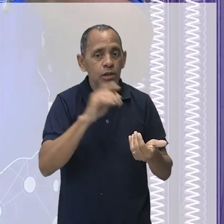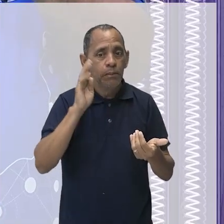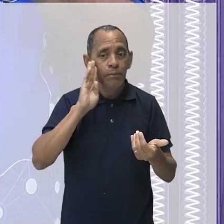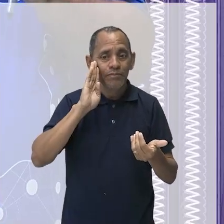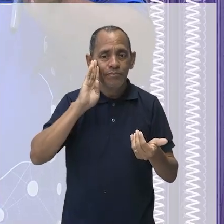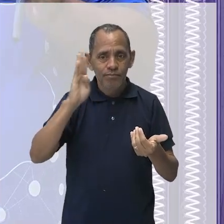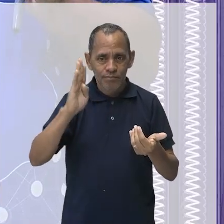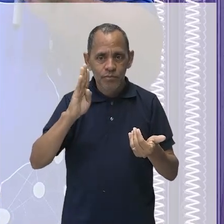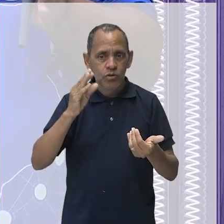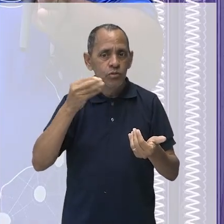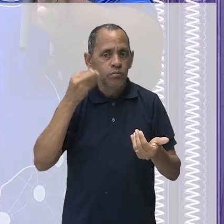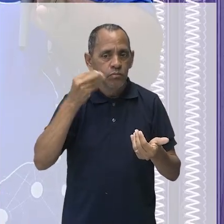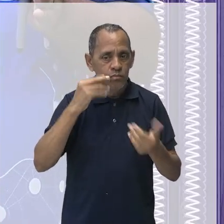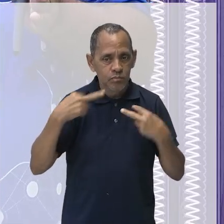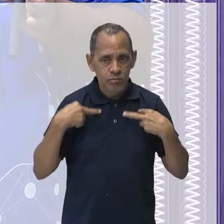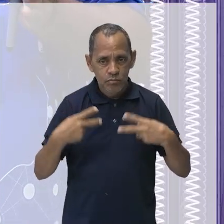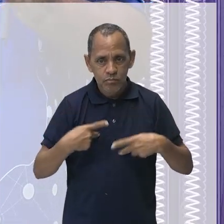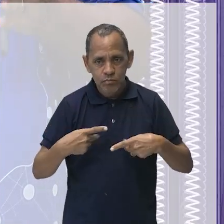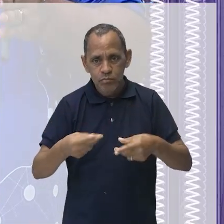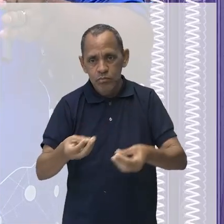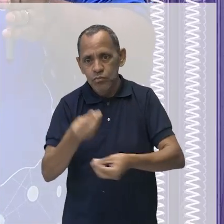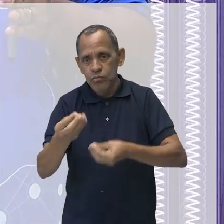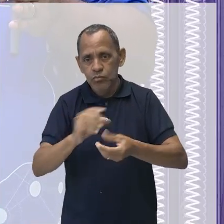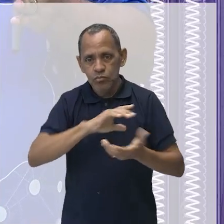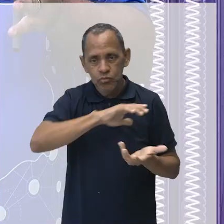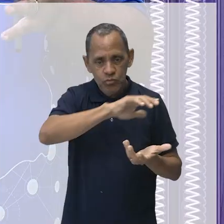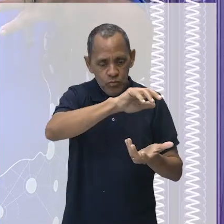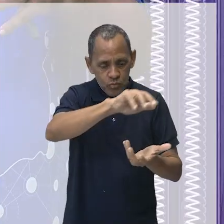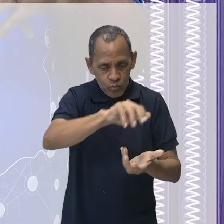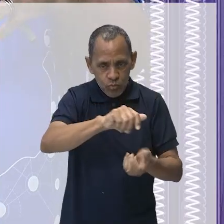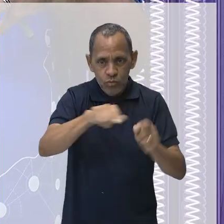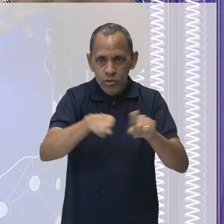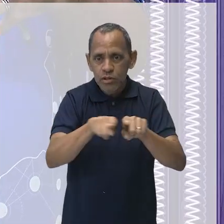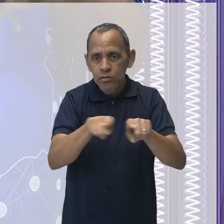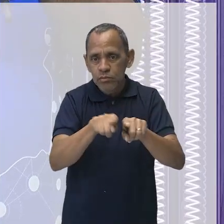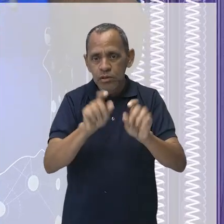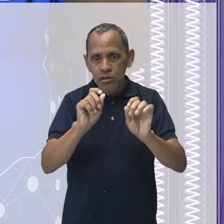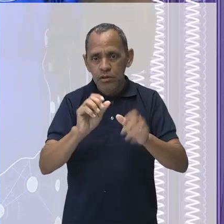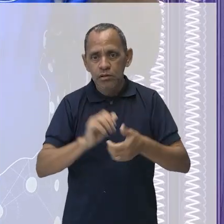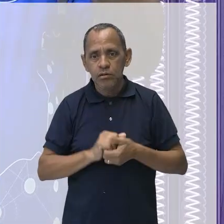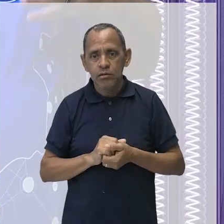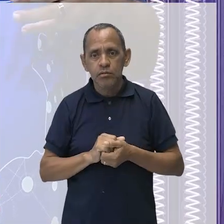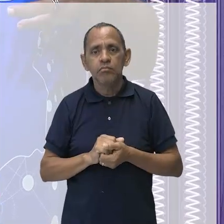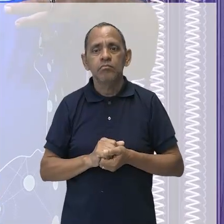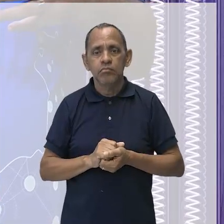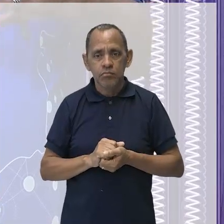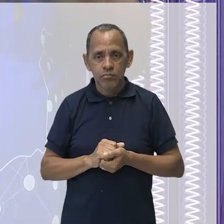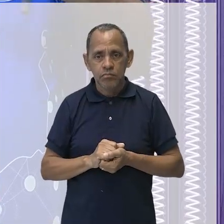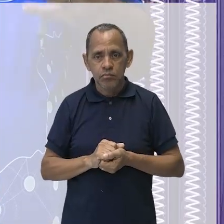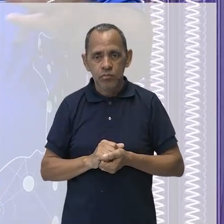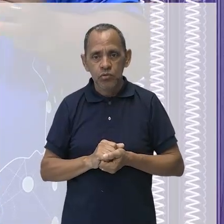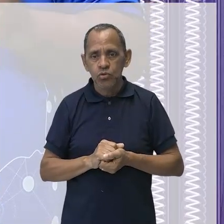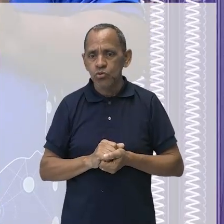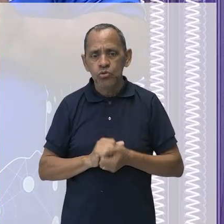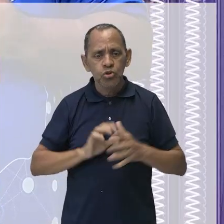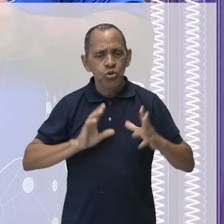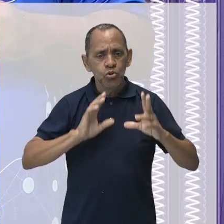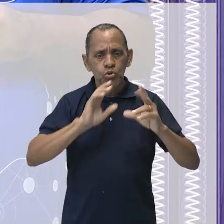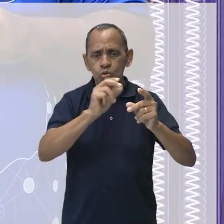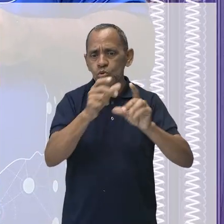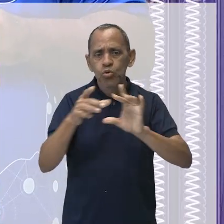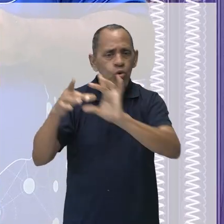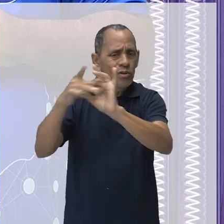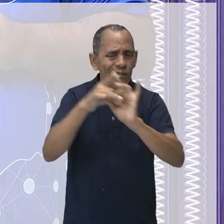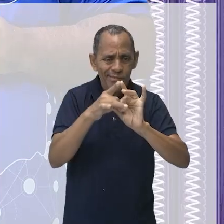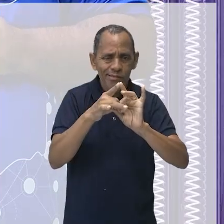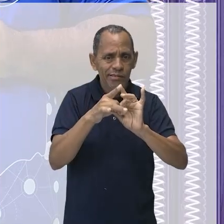essencial da experiência humana no mundo e também ao redor do mundo, tudo que é conectado com a questão